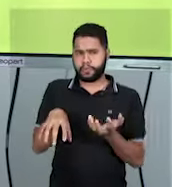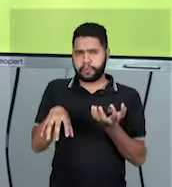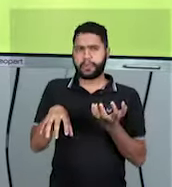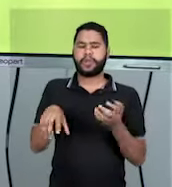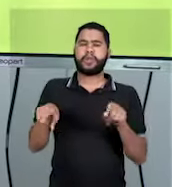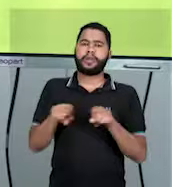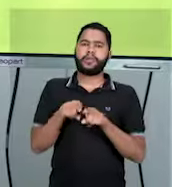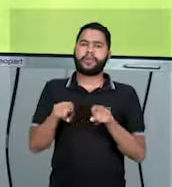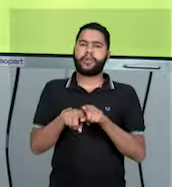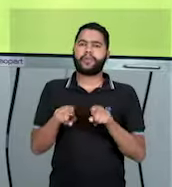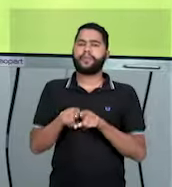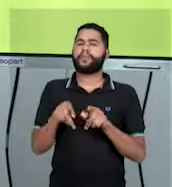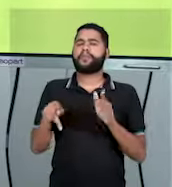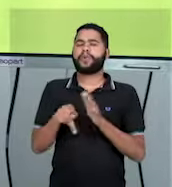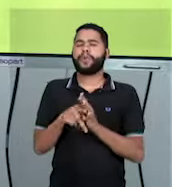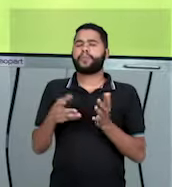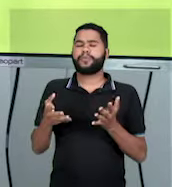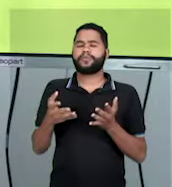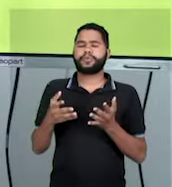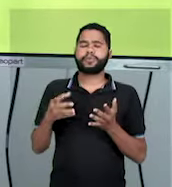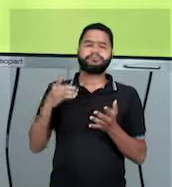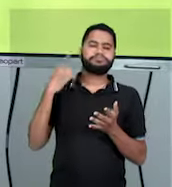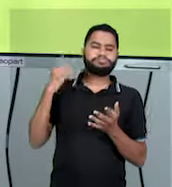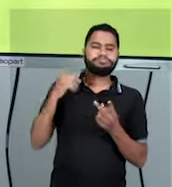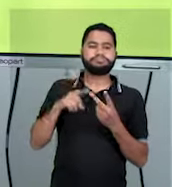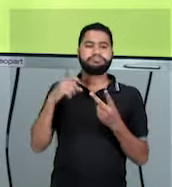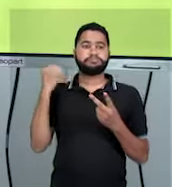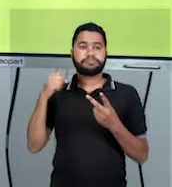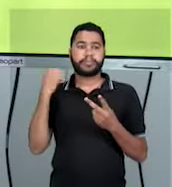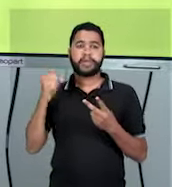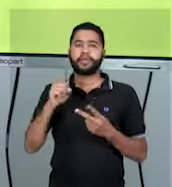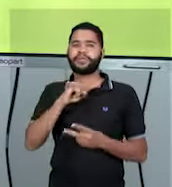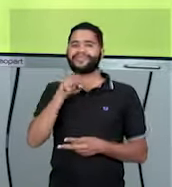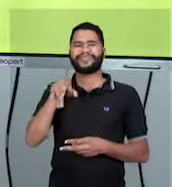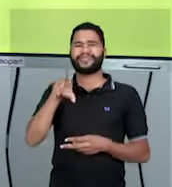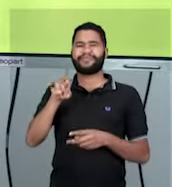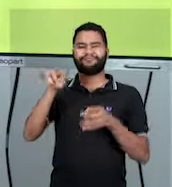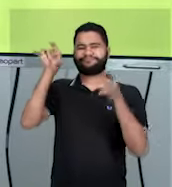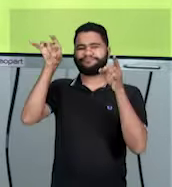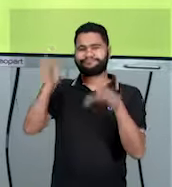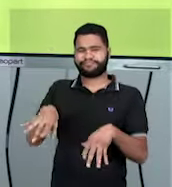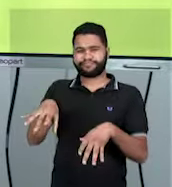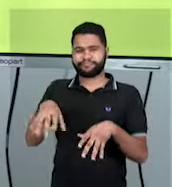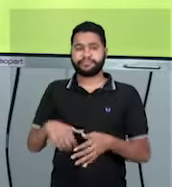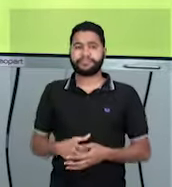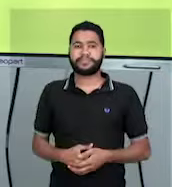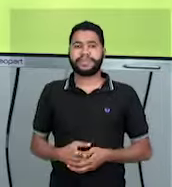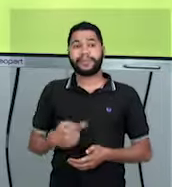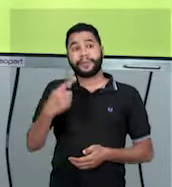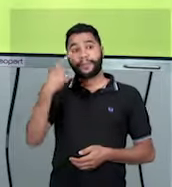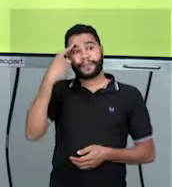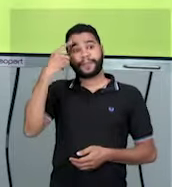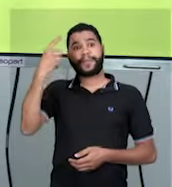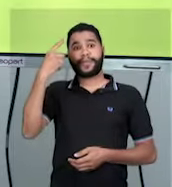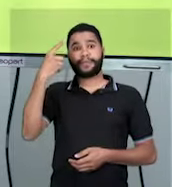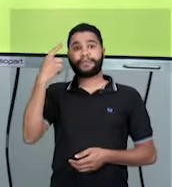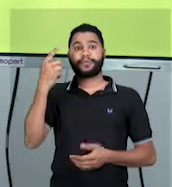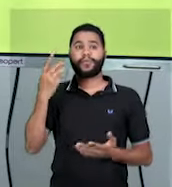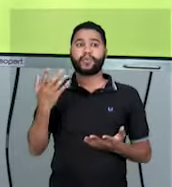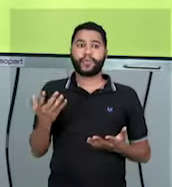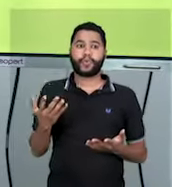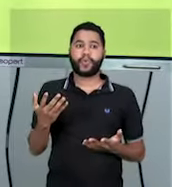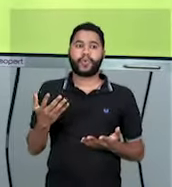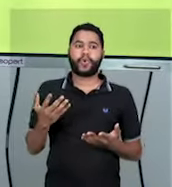deputados e senadores, Jânio Quadros pede a sua renúncia, achando que, nesse caso,